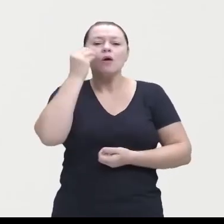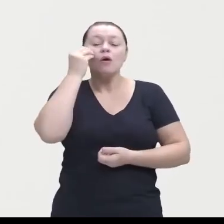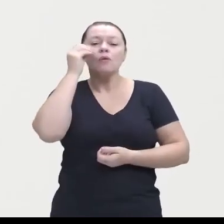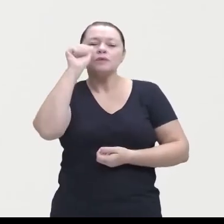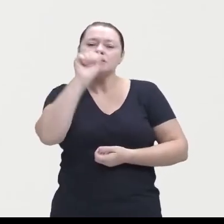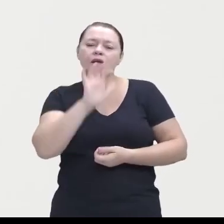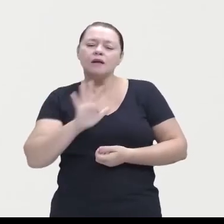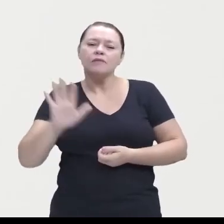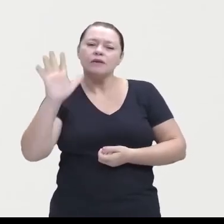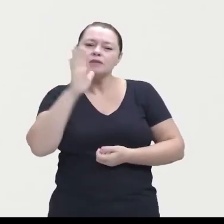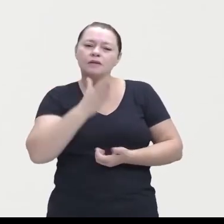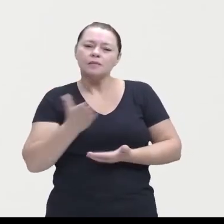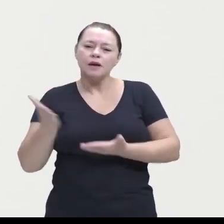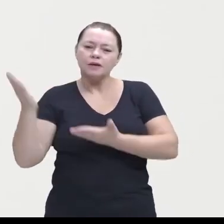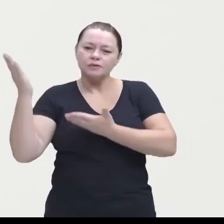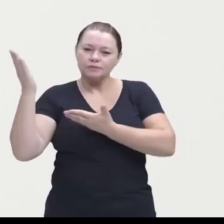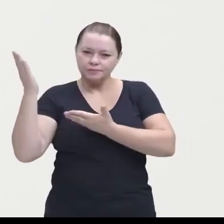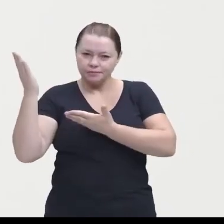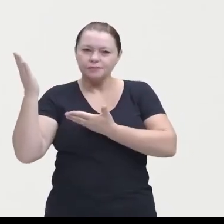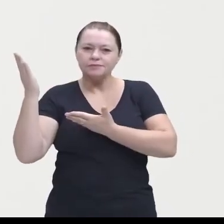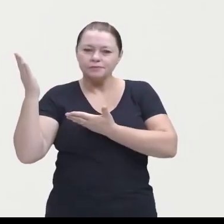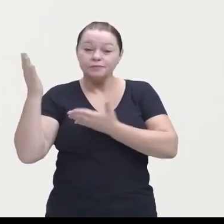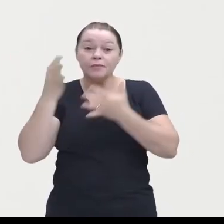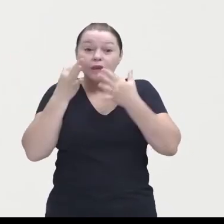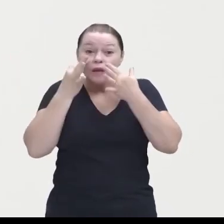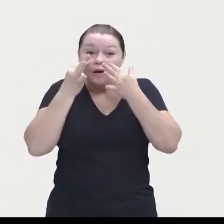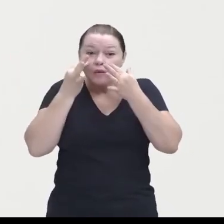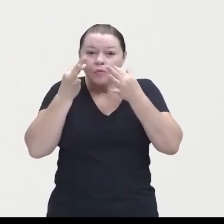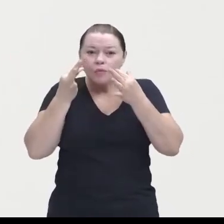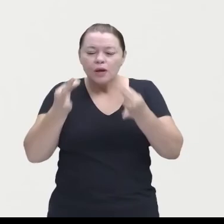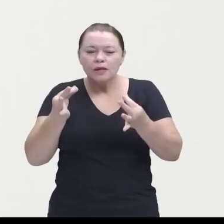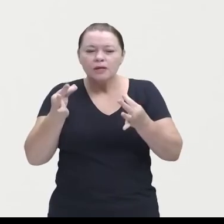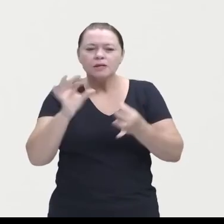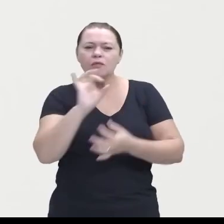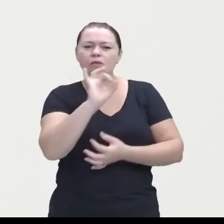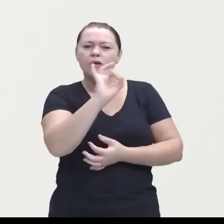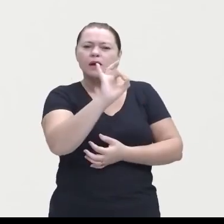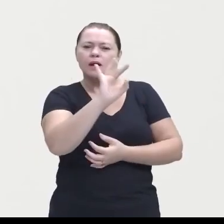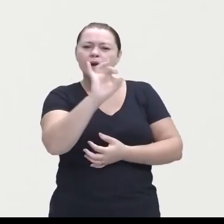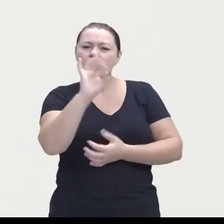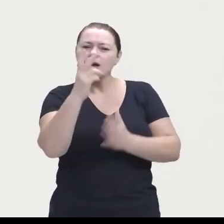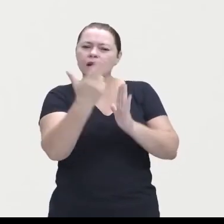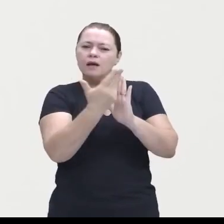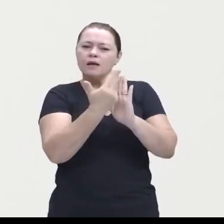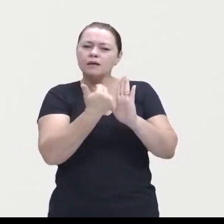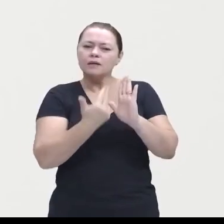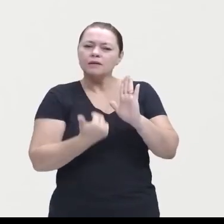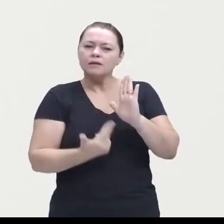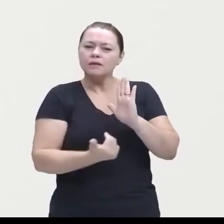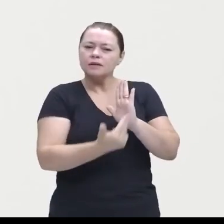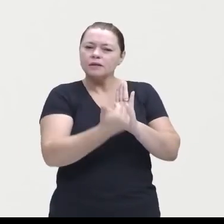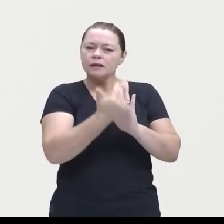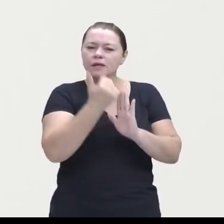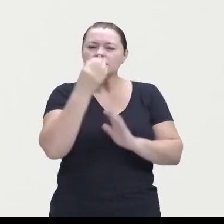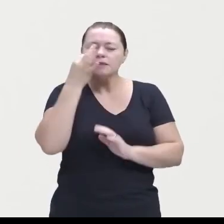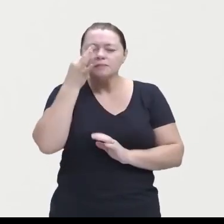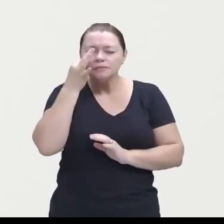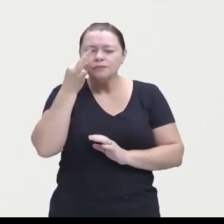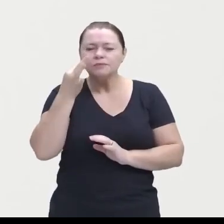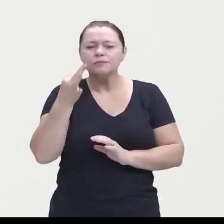com atenção nas formas de cada elemento que compõe. Nas